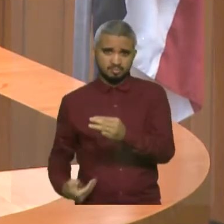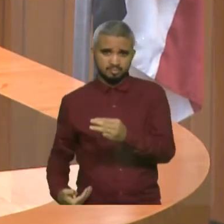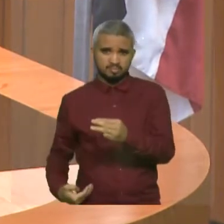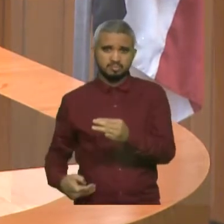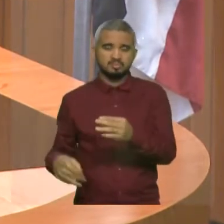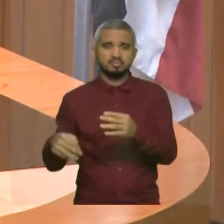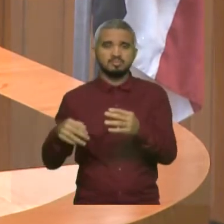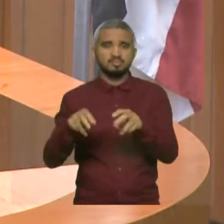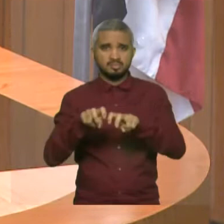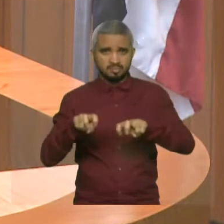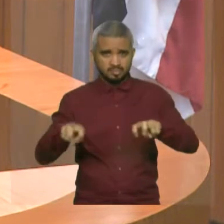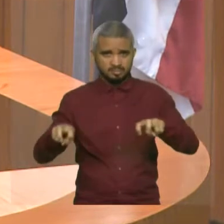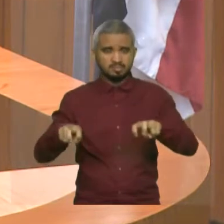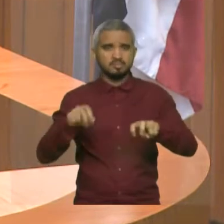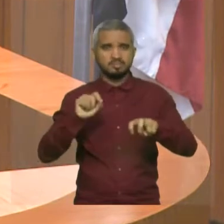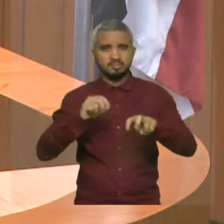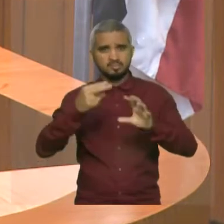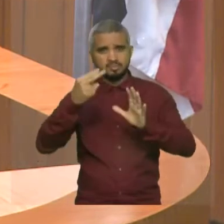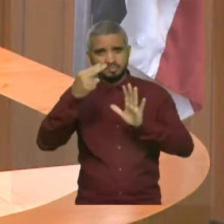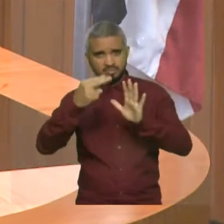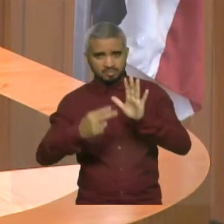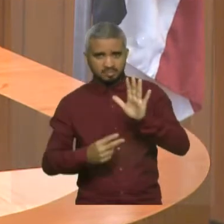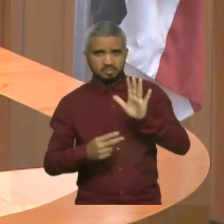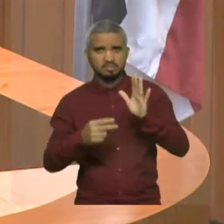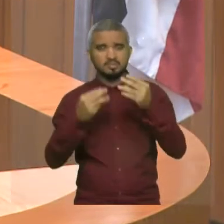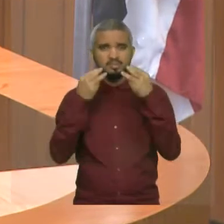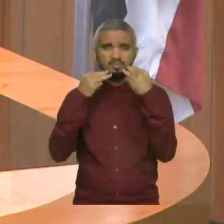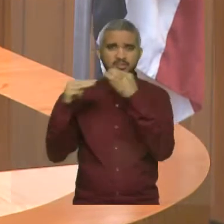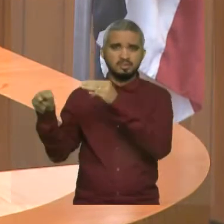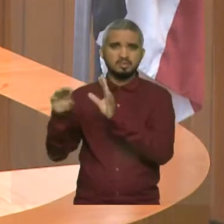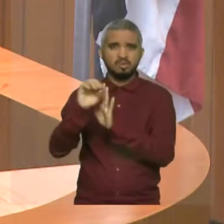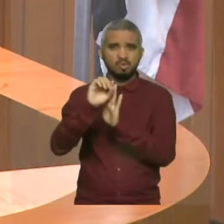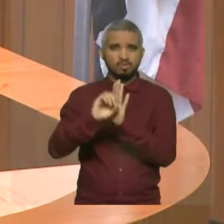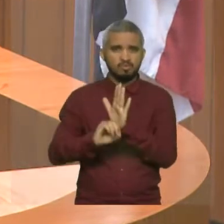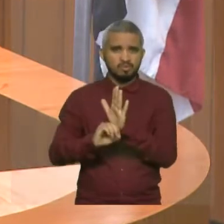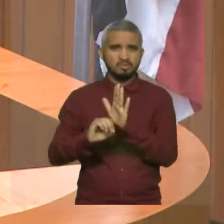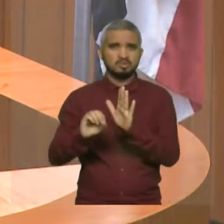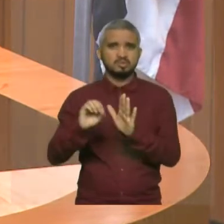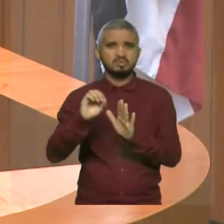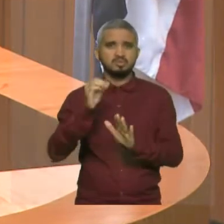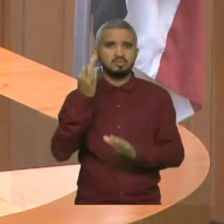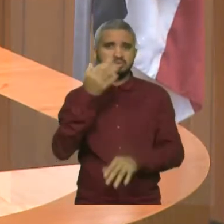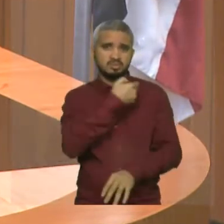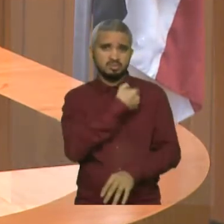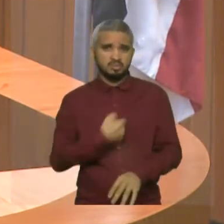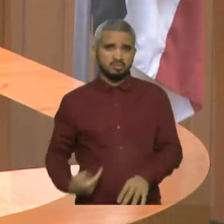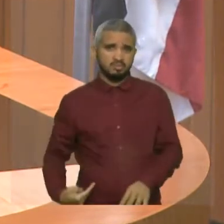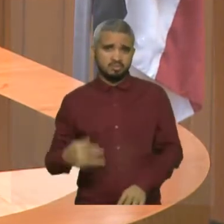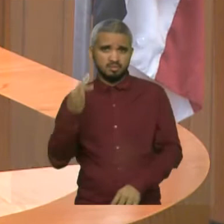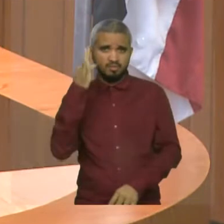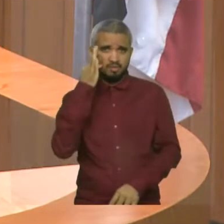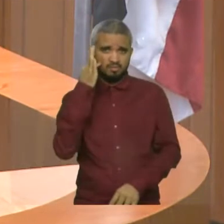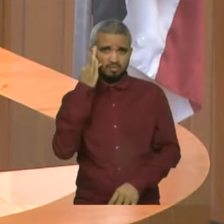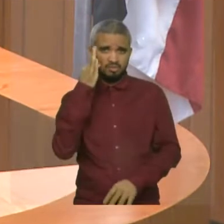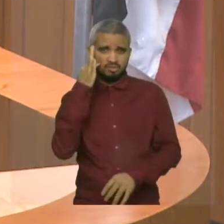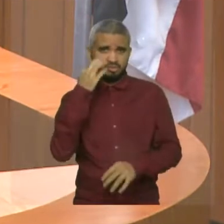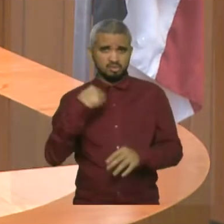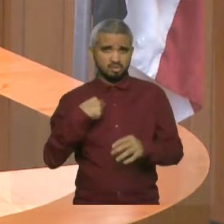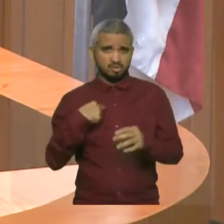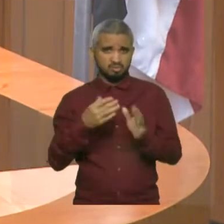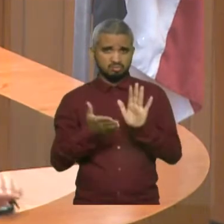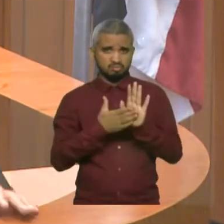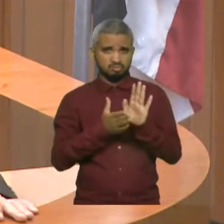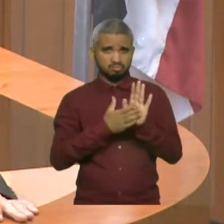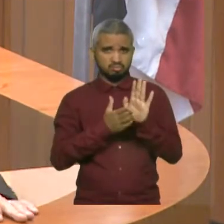seja encaminhado o ofício ao excelentíssimo senhor governador Flávio Dino, dou uma indicação que acabei da entrada na casa,